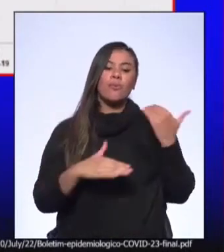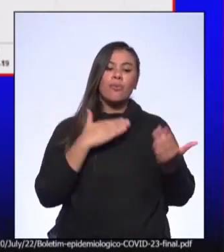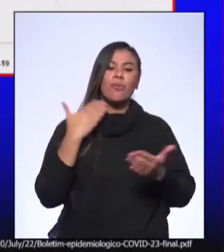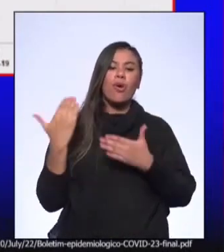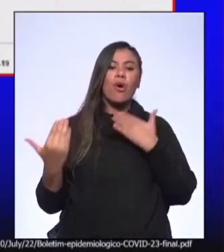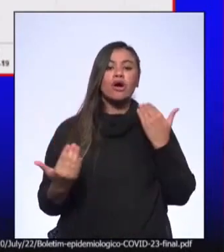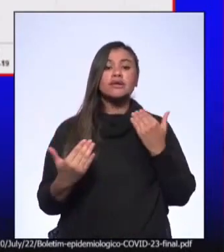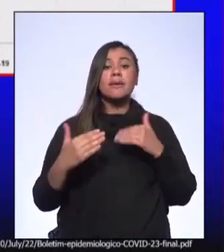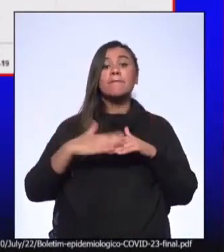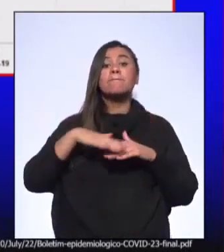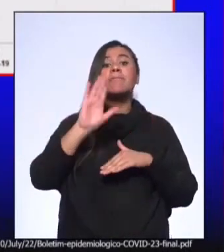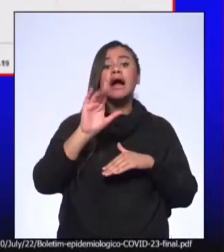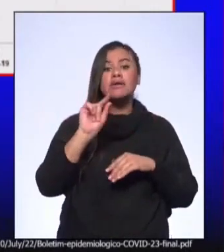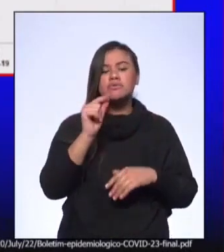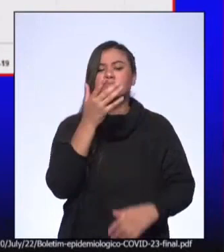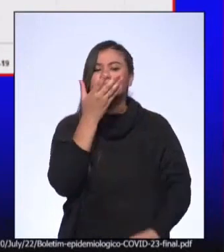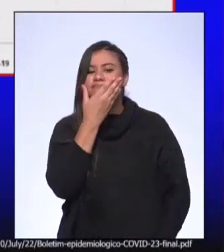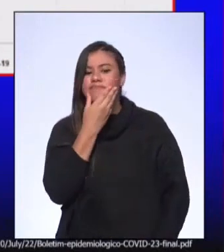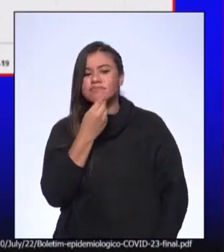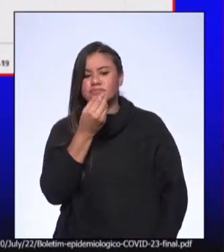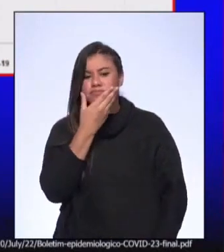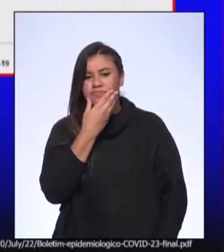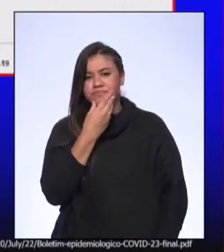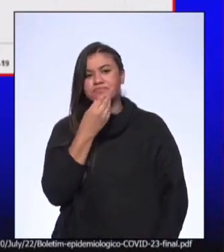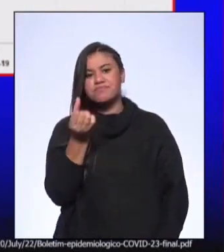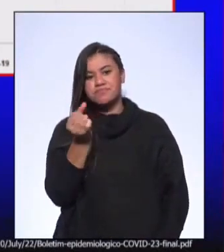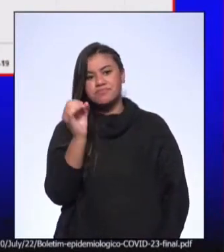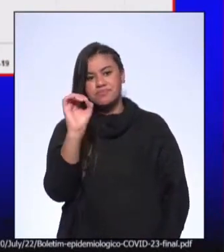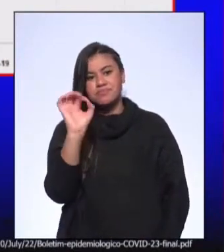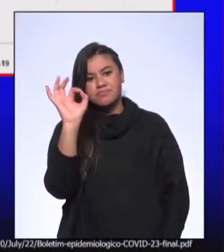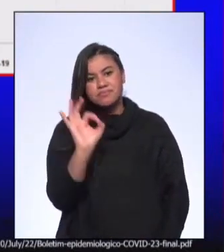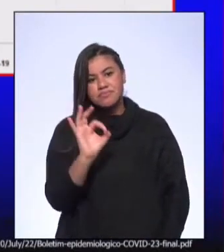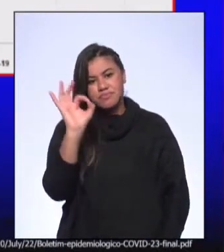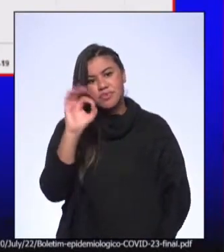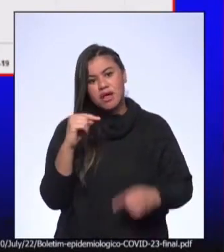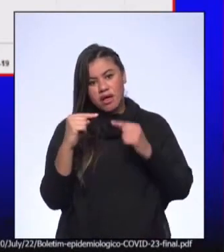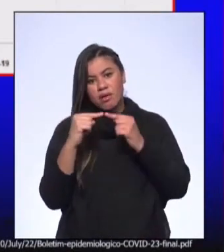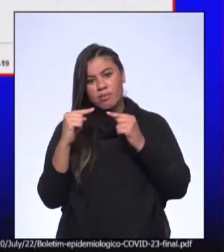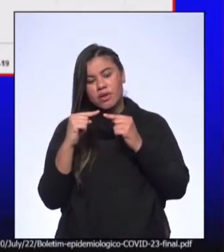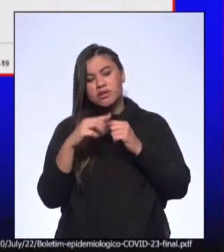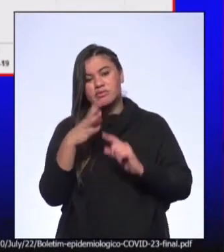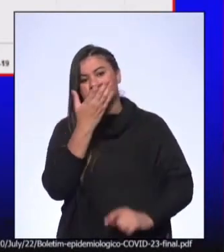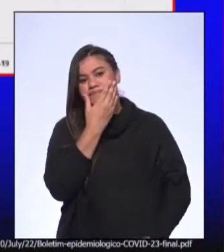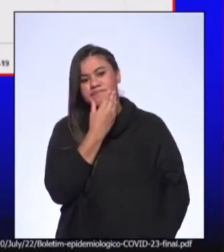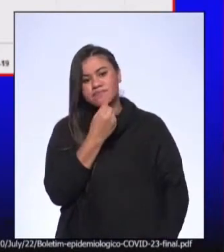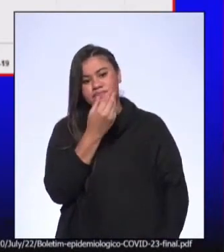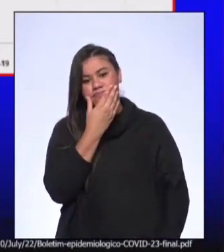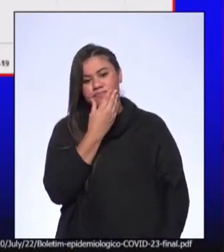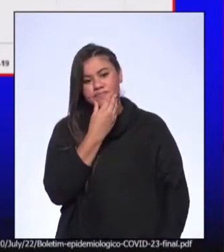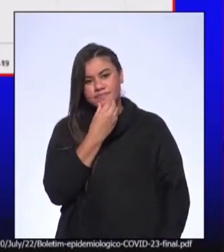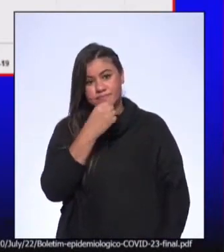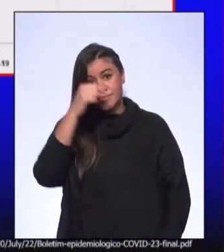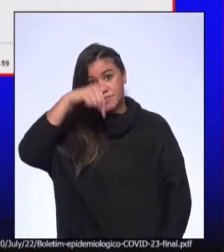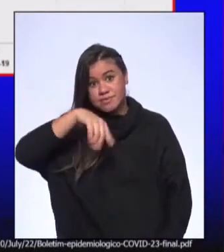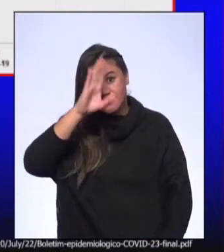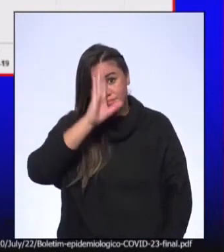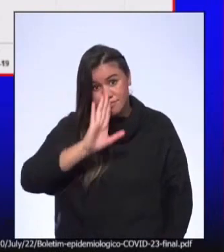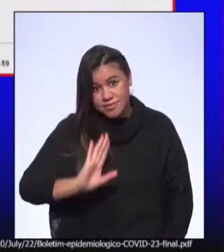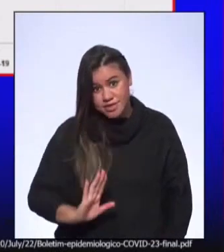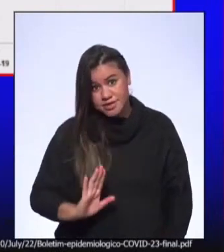sexo masculino. A gente tem praticamente 60% das mortes em pessoas do sexo masculino. Aqui no nosso